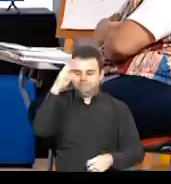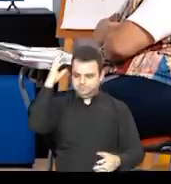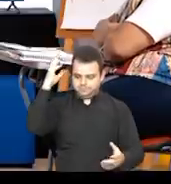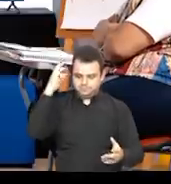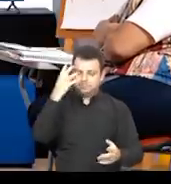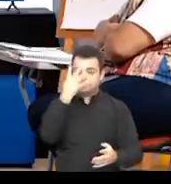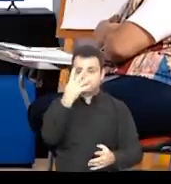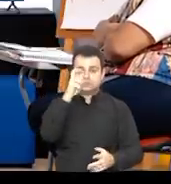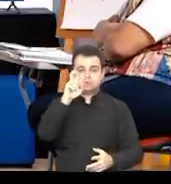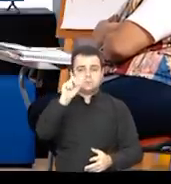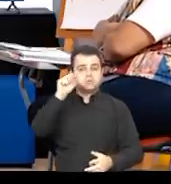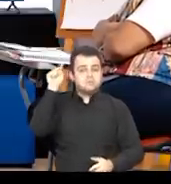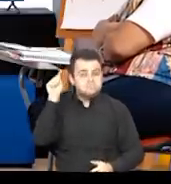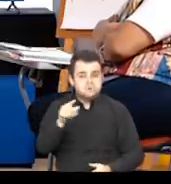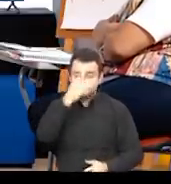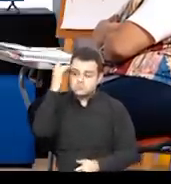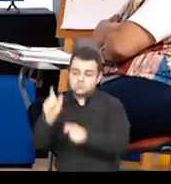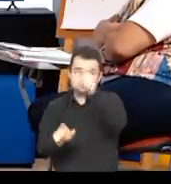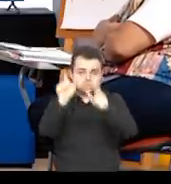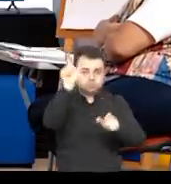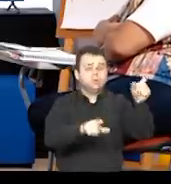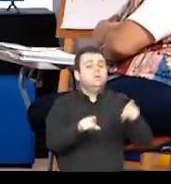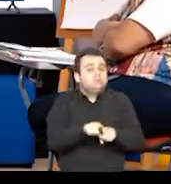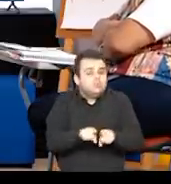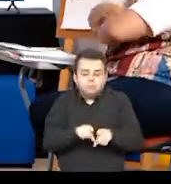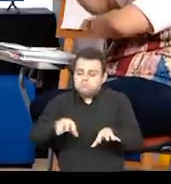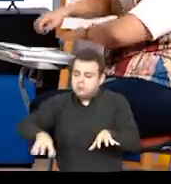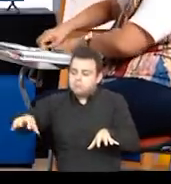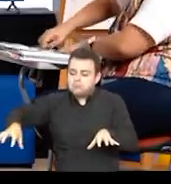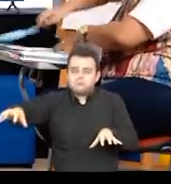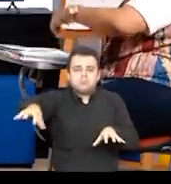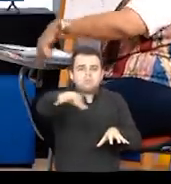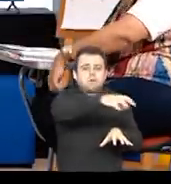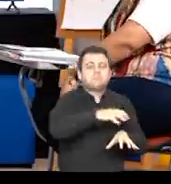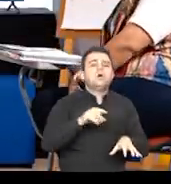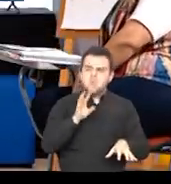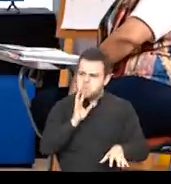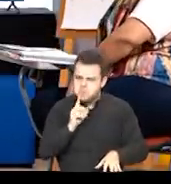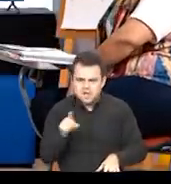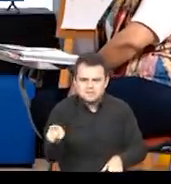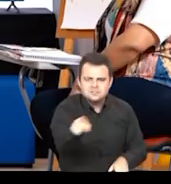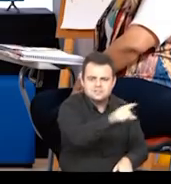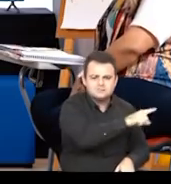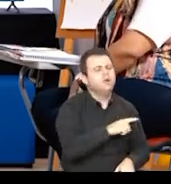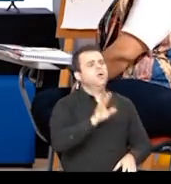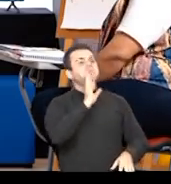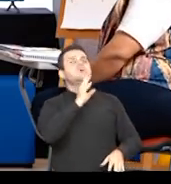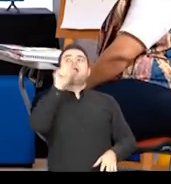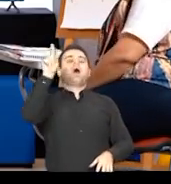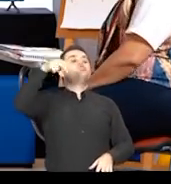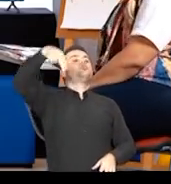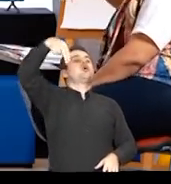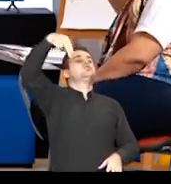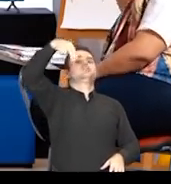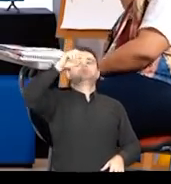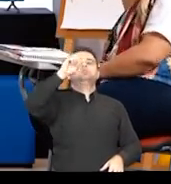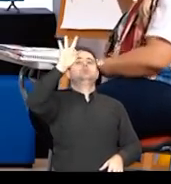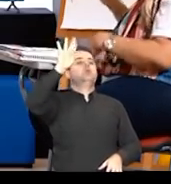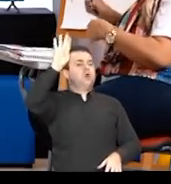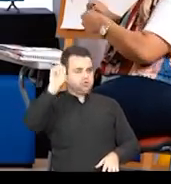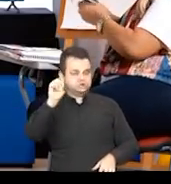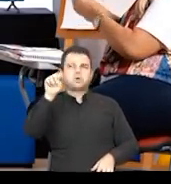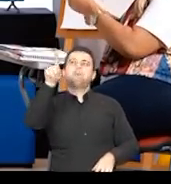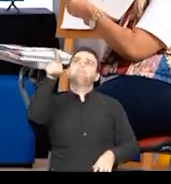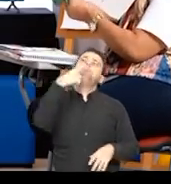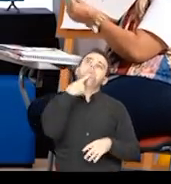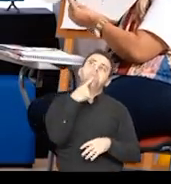geograficamente em zonas. Vocês conhecem essas regiões da cidade? Eu conheço, eu conheço. Eu conheço a ZN, a Zona Norte. Aí lá tem o